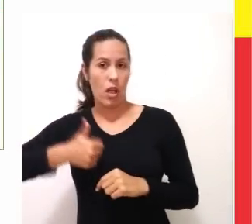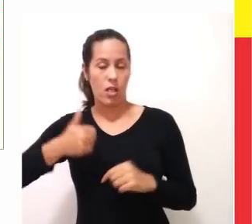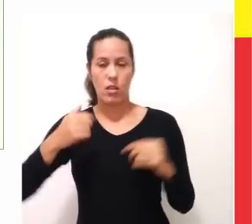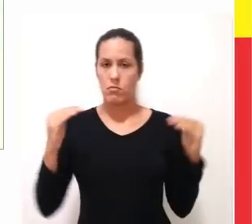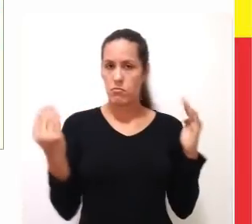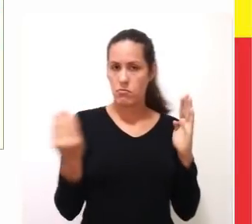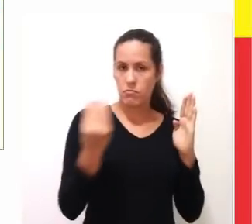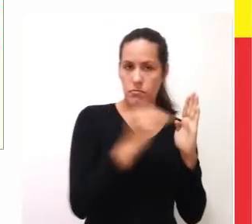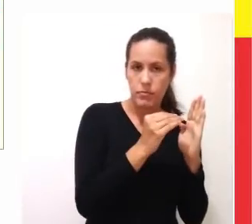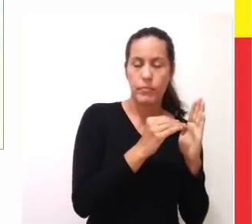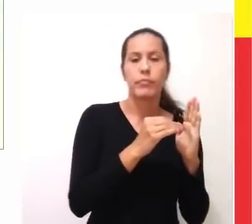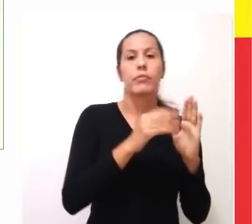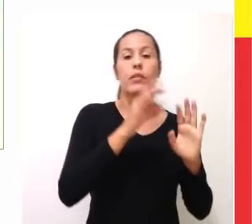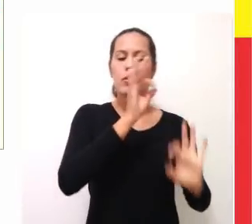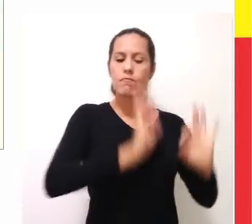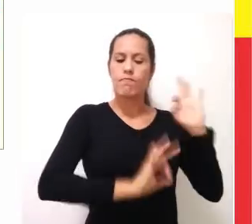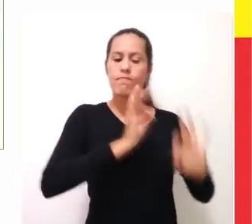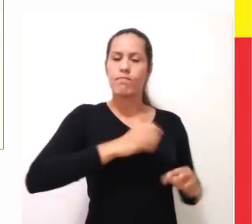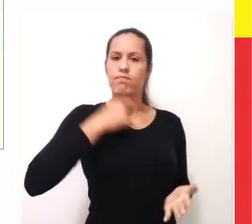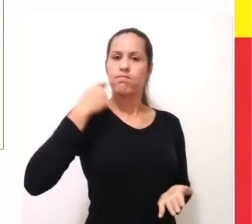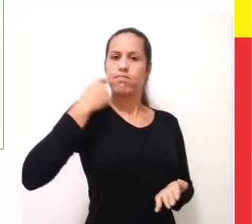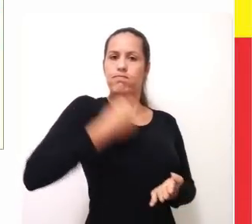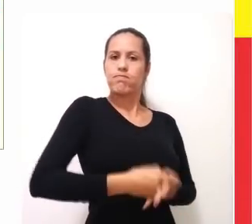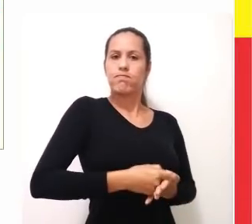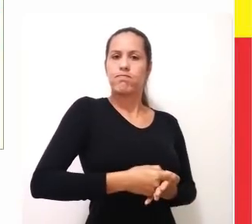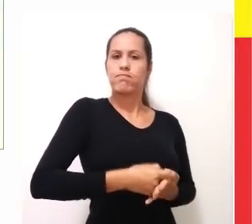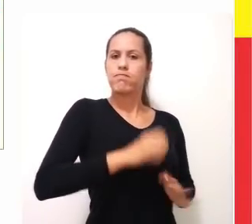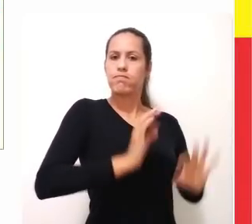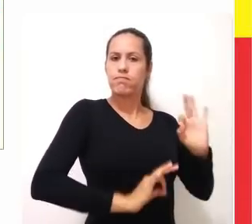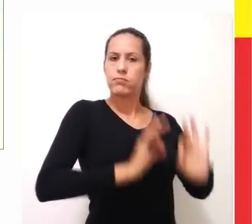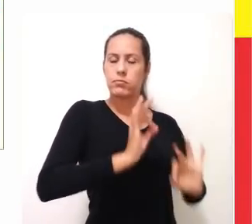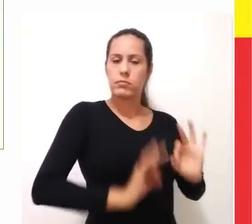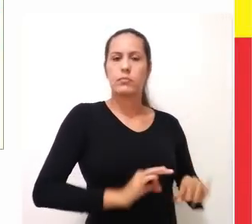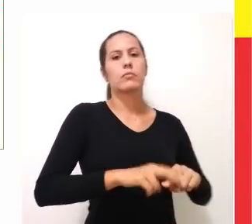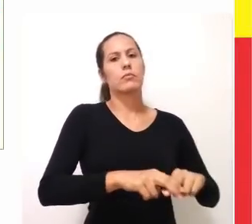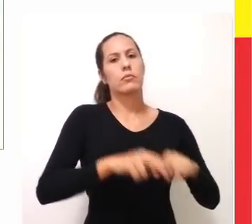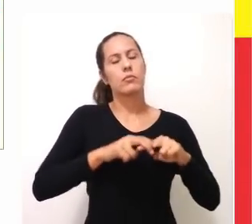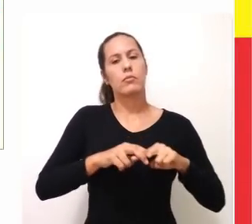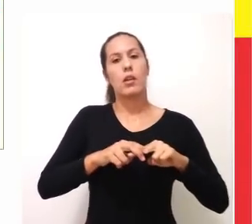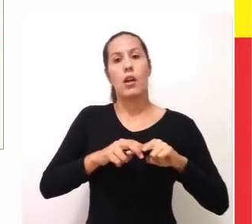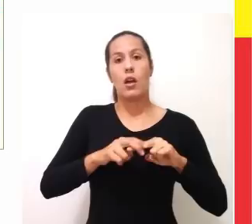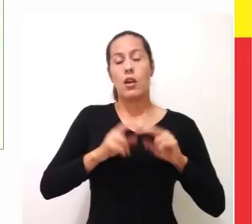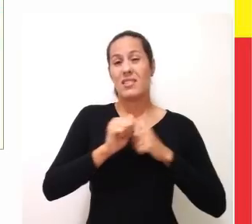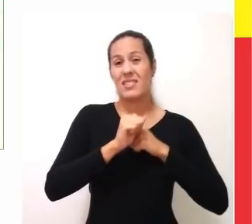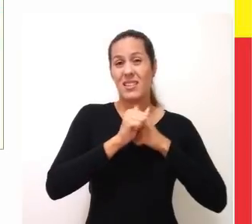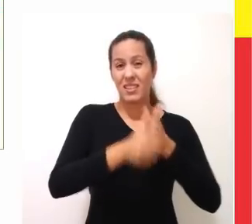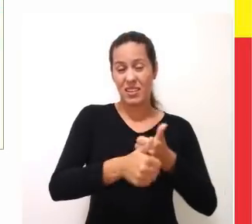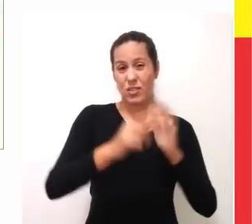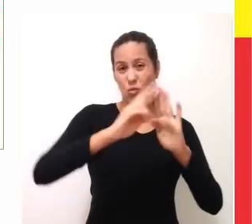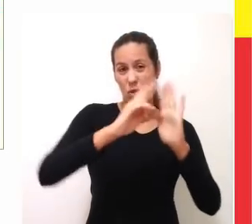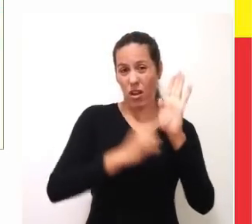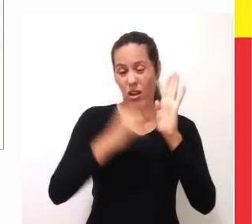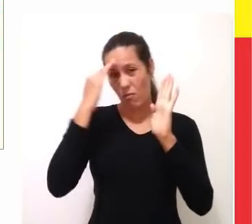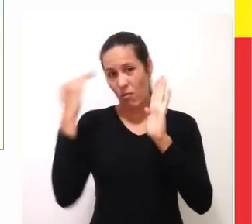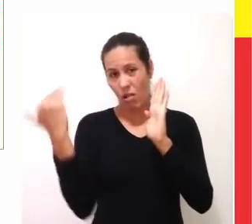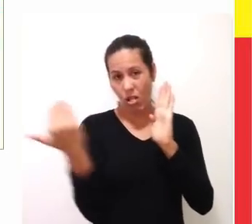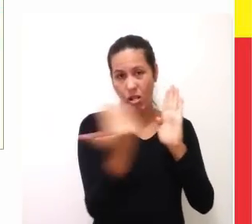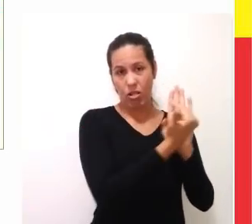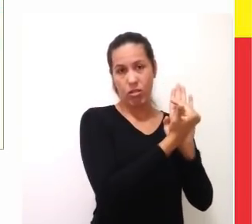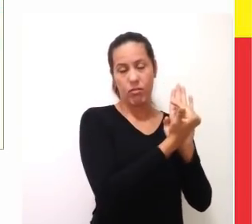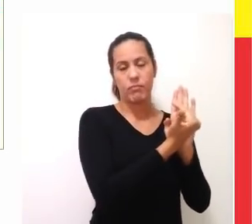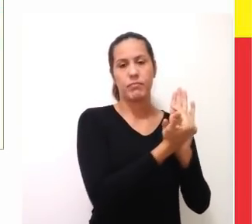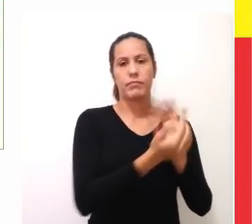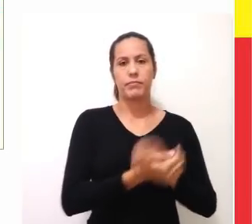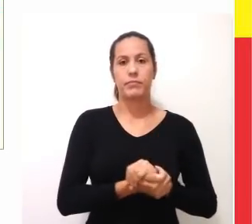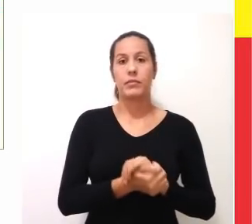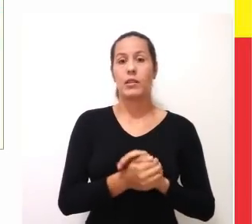a qualidade, é elaborada de forma rígida, seguindo-se determinados padrões e normas do que se origina